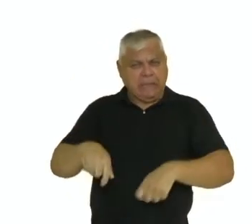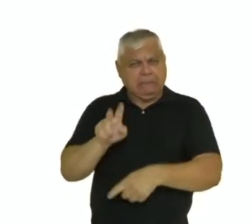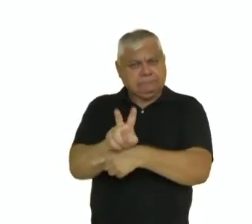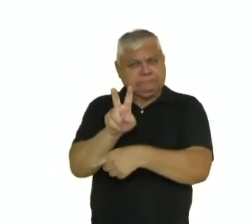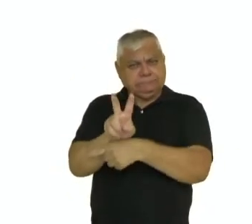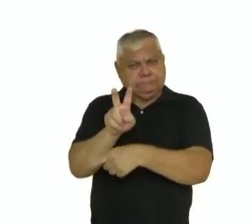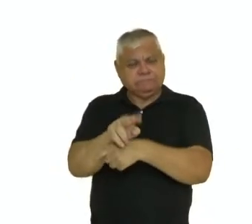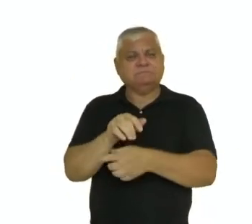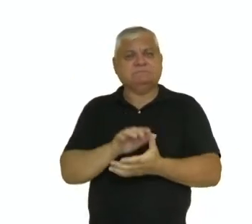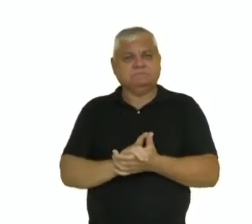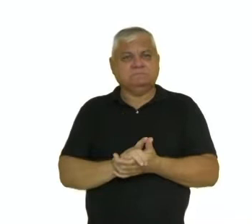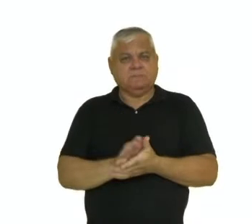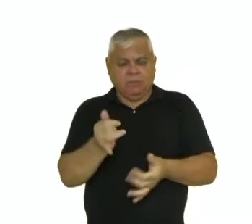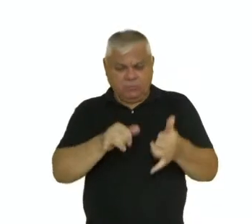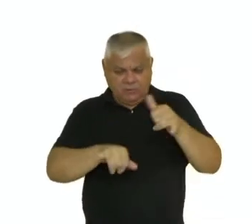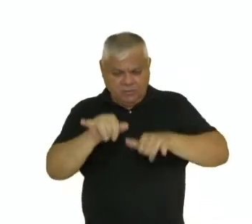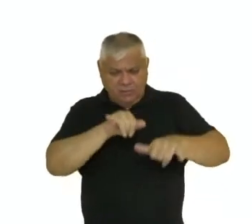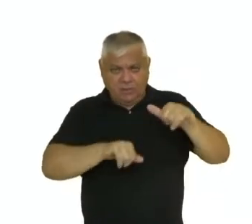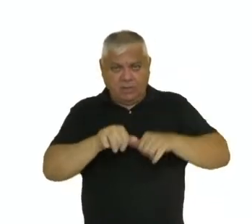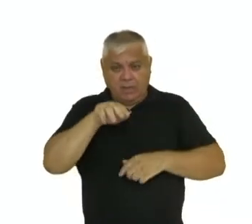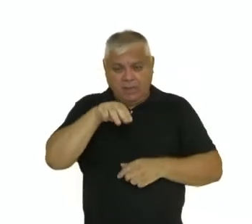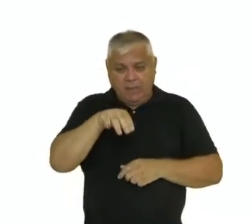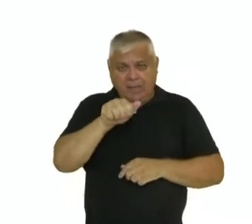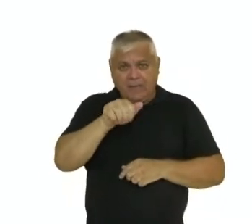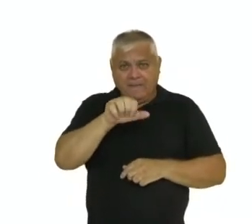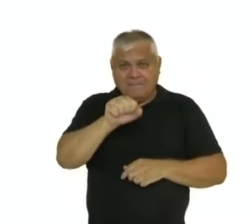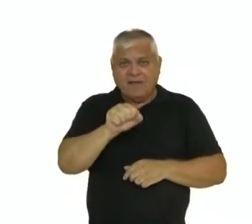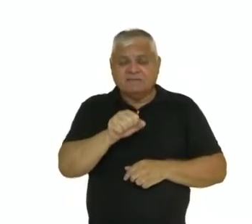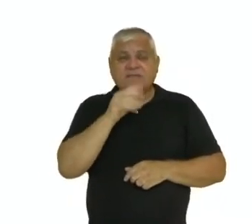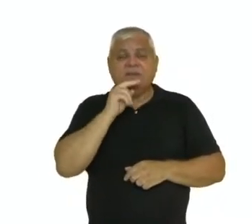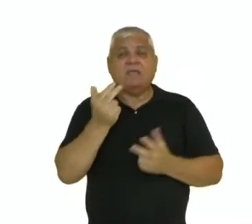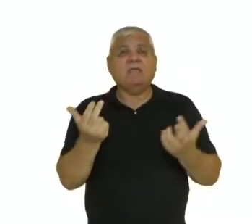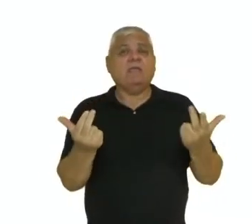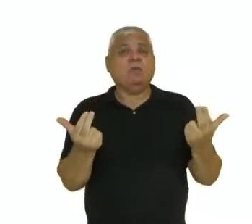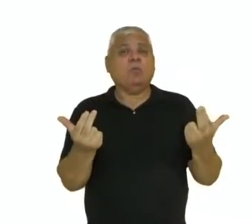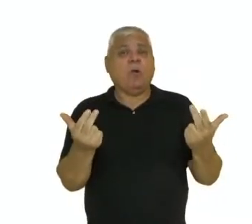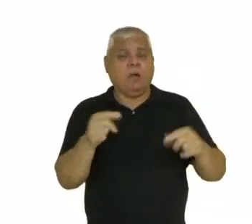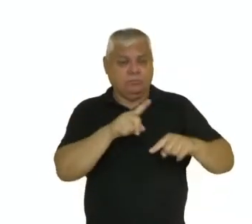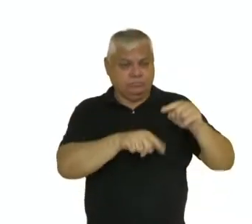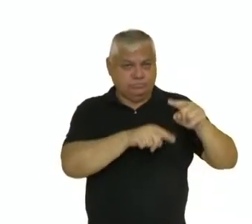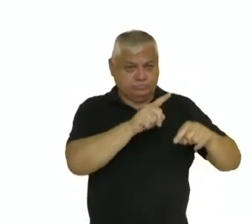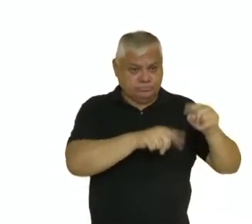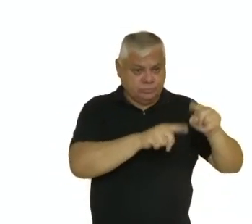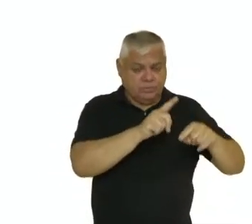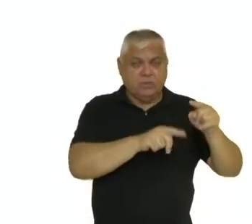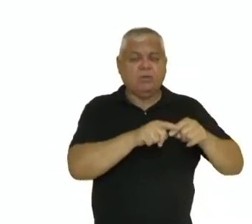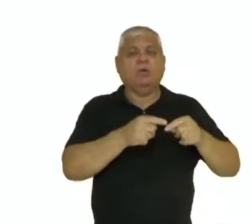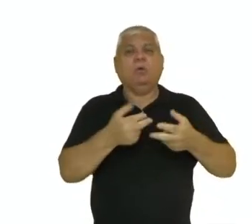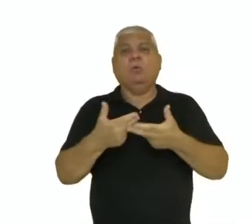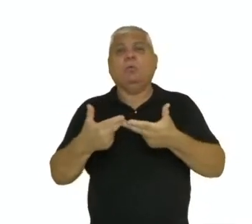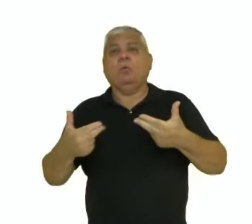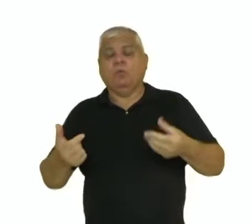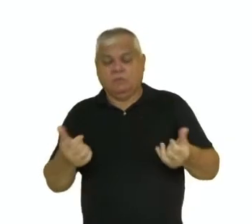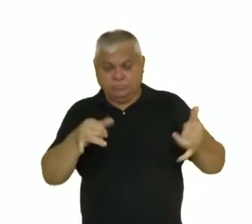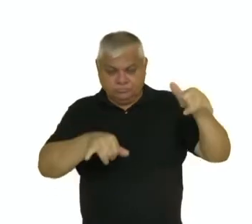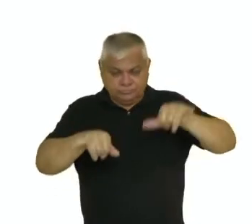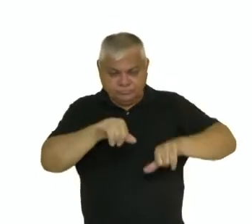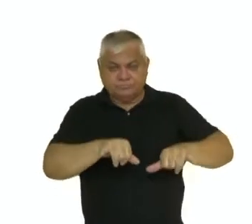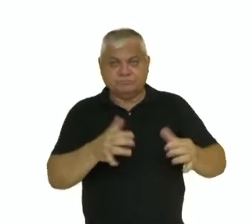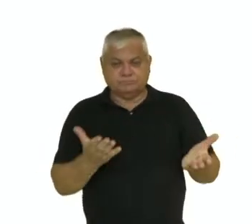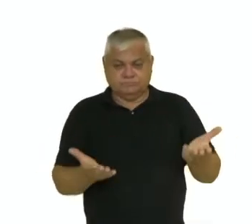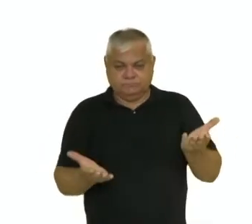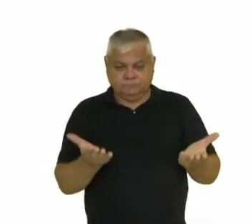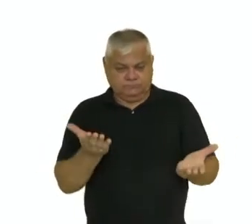Em uma reação química, a massa dos reagentes deveria ser igual à massa dos produtos. Introduziu e aprimorou o uso da balança nas